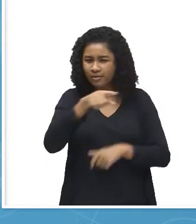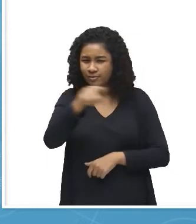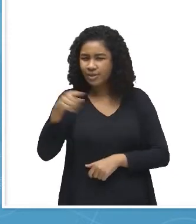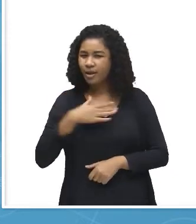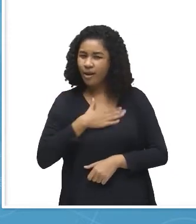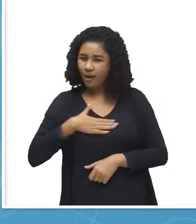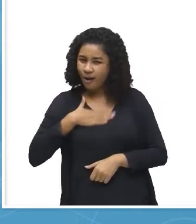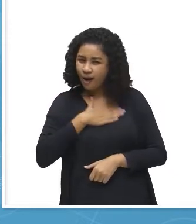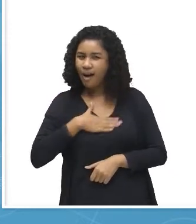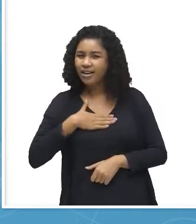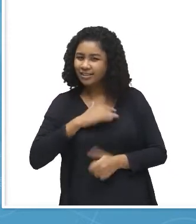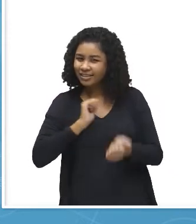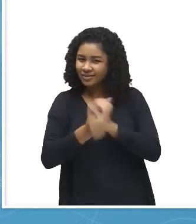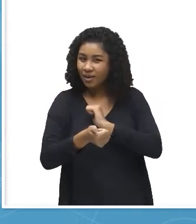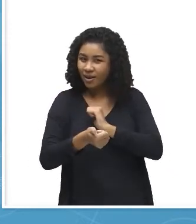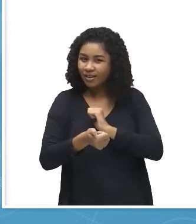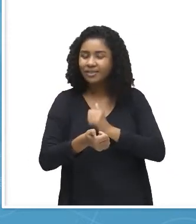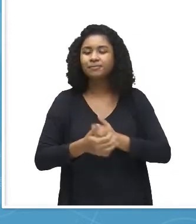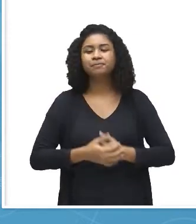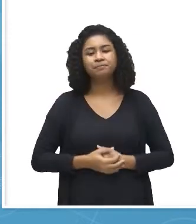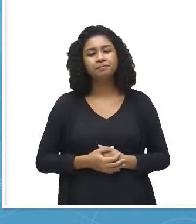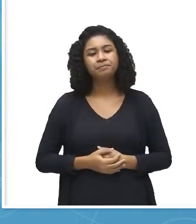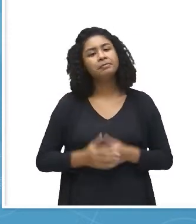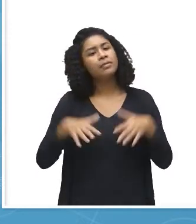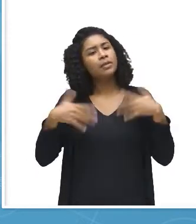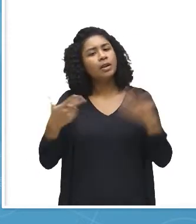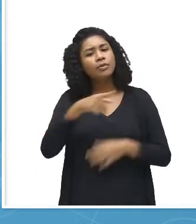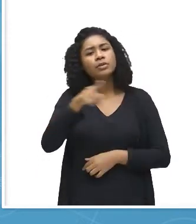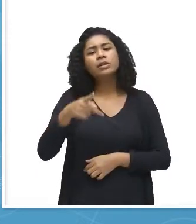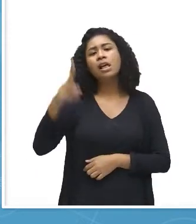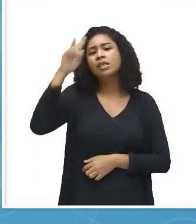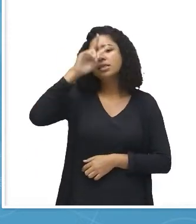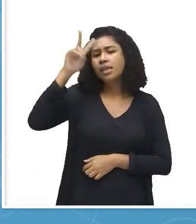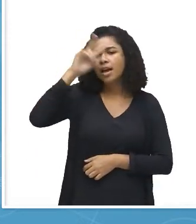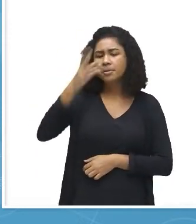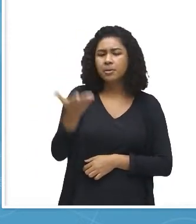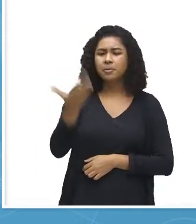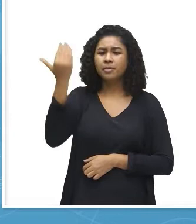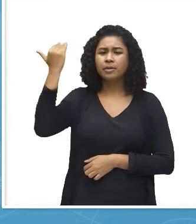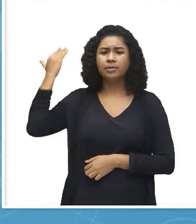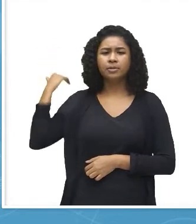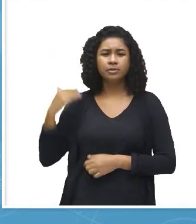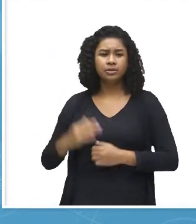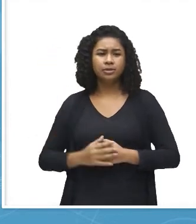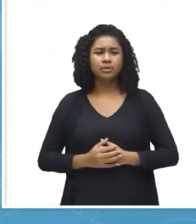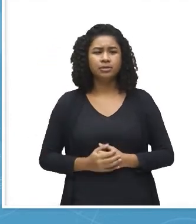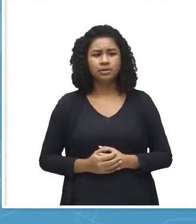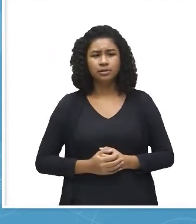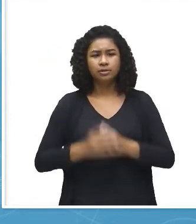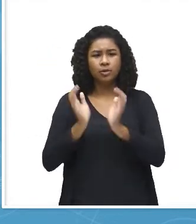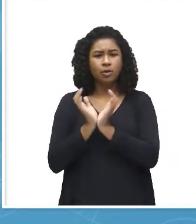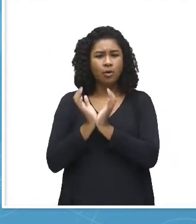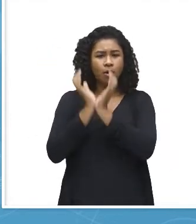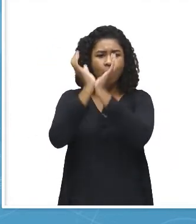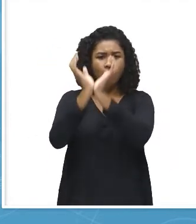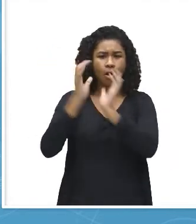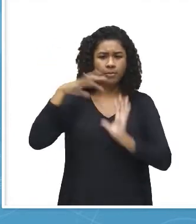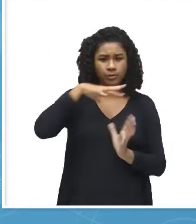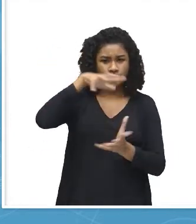de futebol. Vocês lembram que na última Copa do Mundo, quem foi campeão foi a seleção francesa de